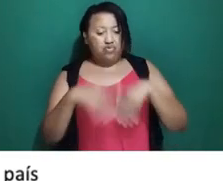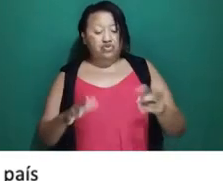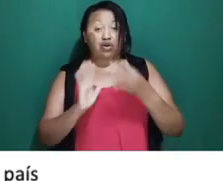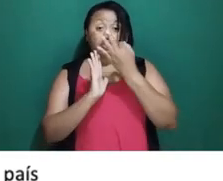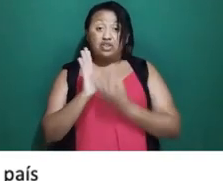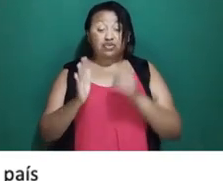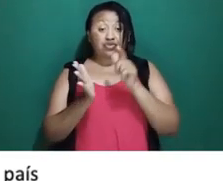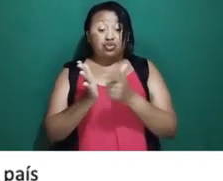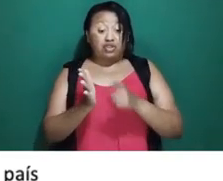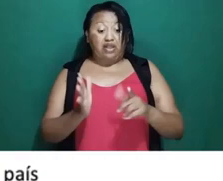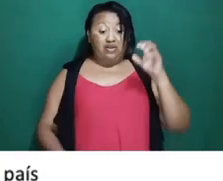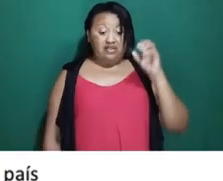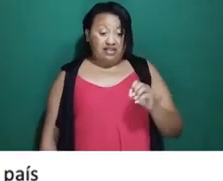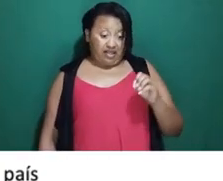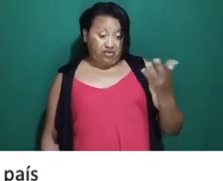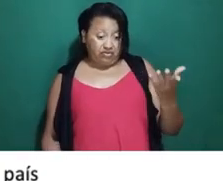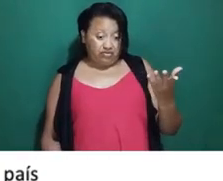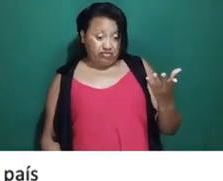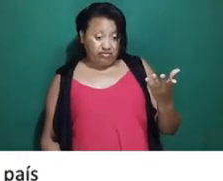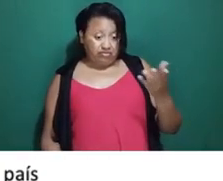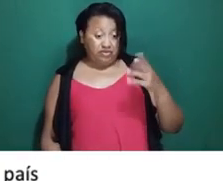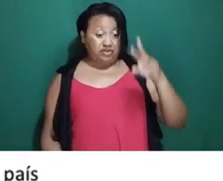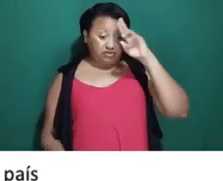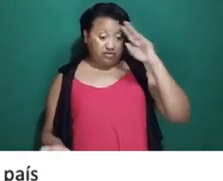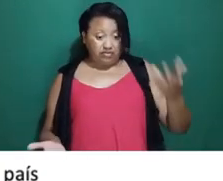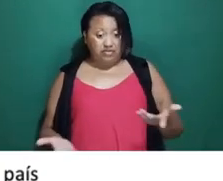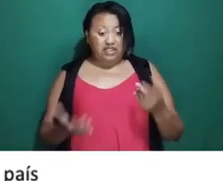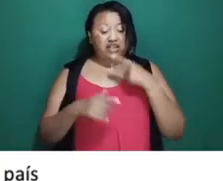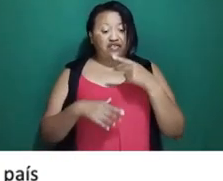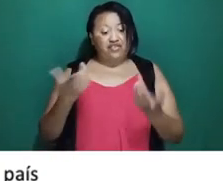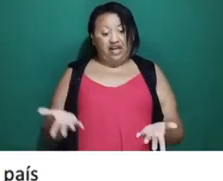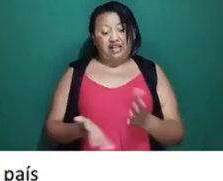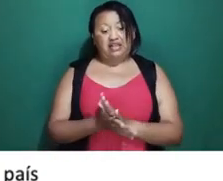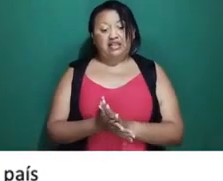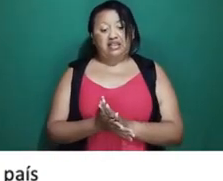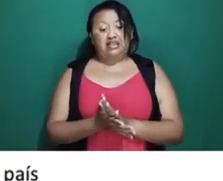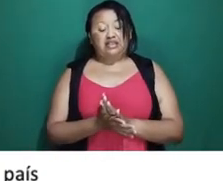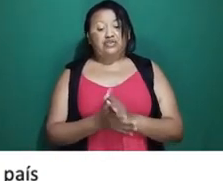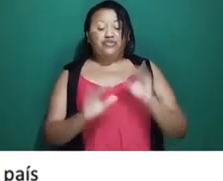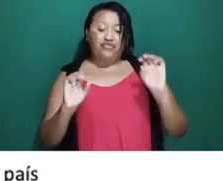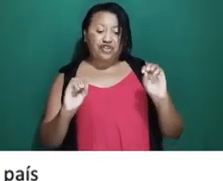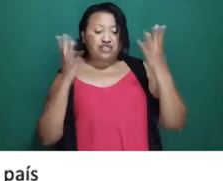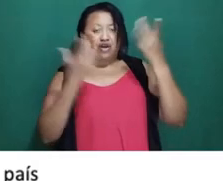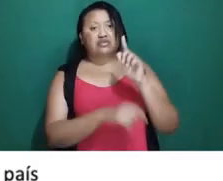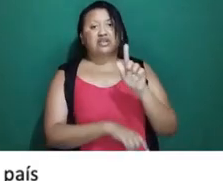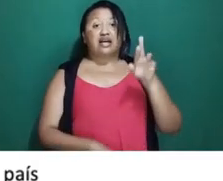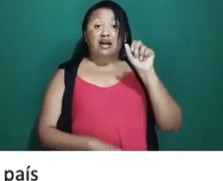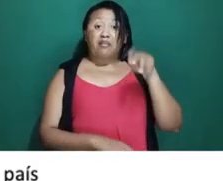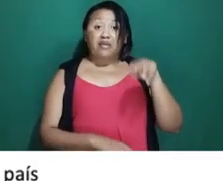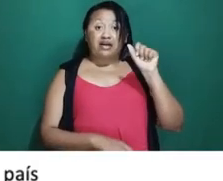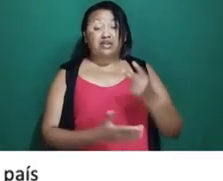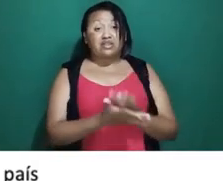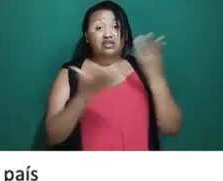Hora e fala sobre os 50 anos né edição número 50 do festival de cinema de gramática que aconteceu esse ano